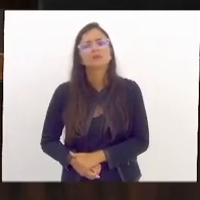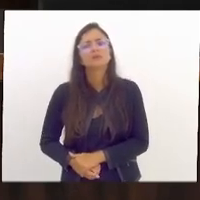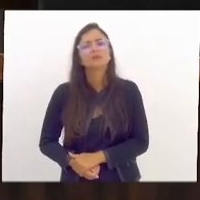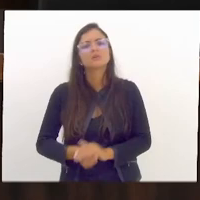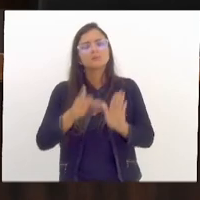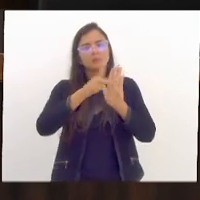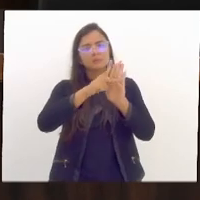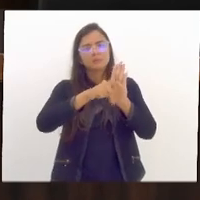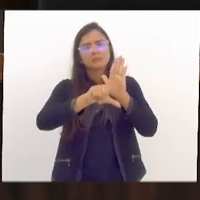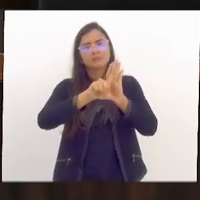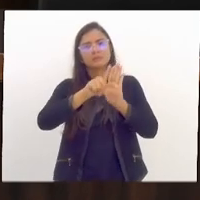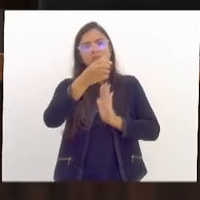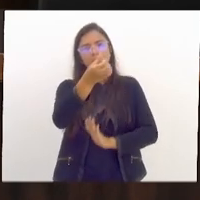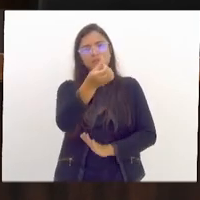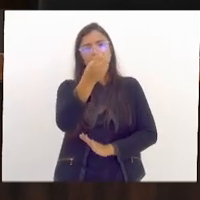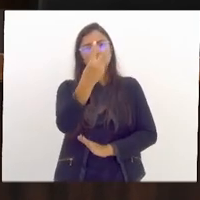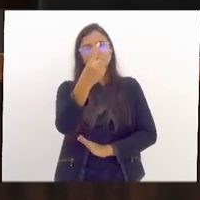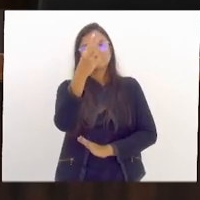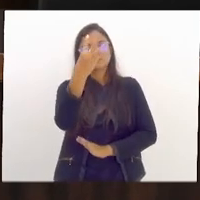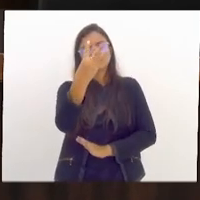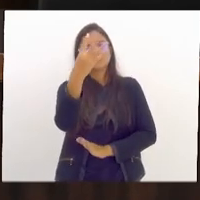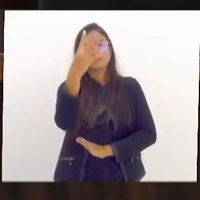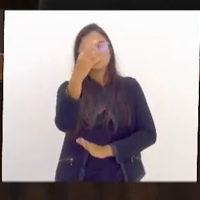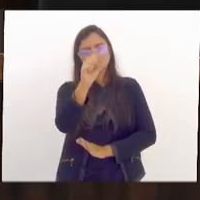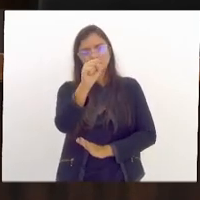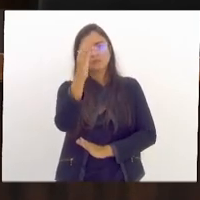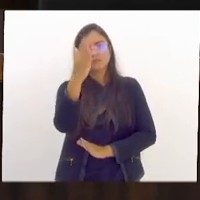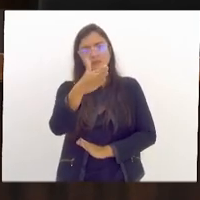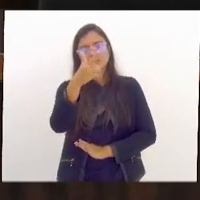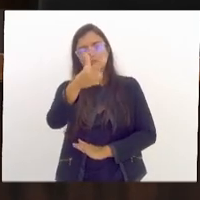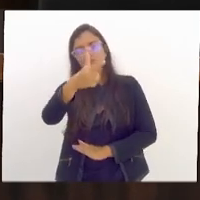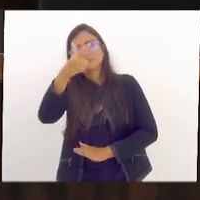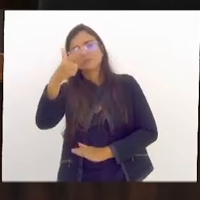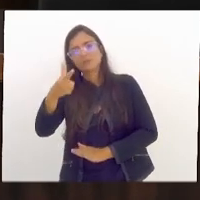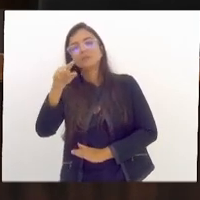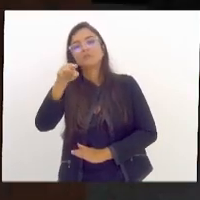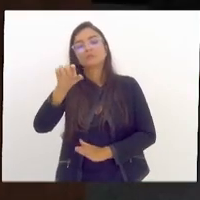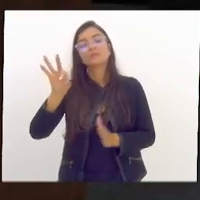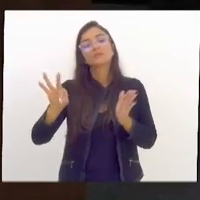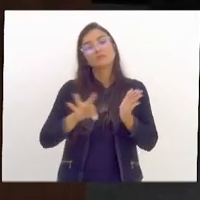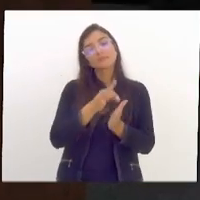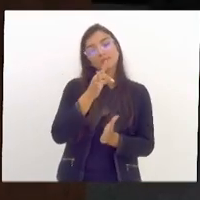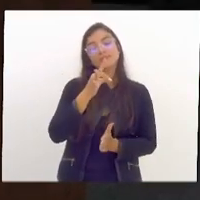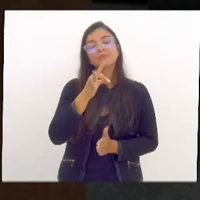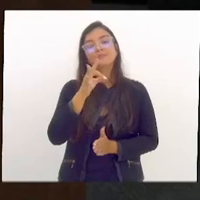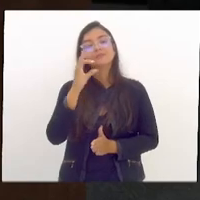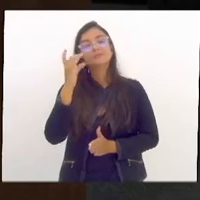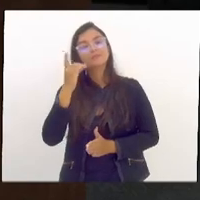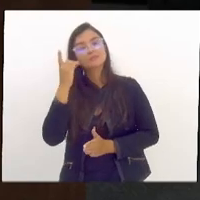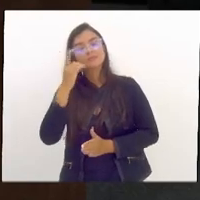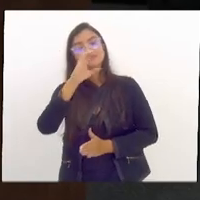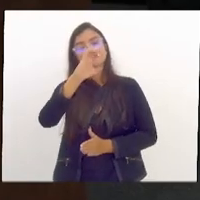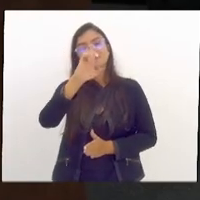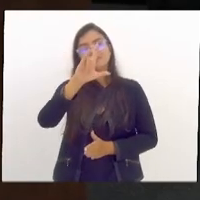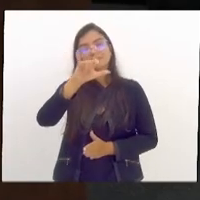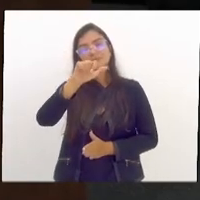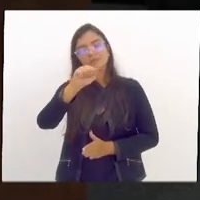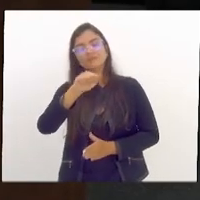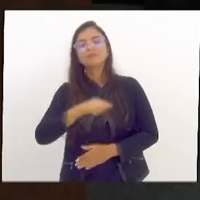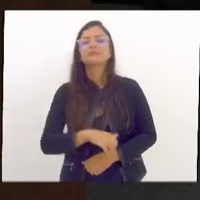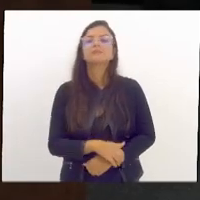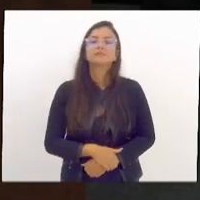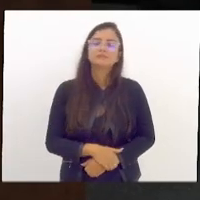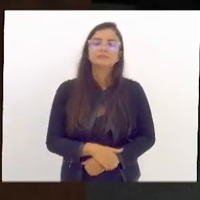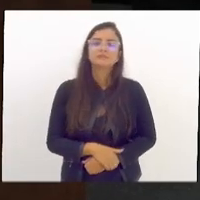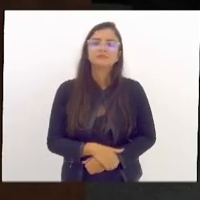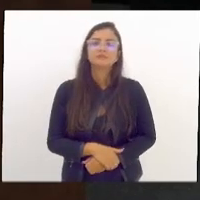Projeto de lei 6238, de 22, é de autoria da deputada Célia Jordão.